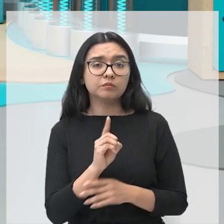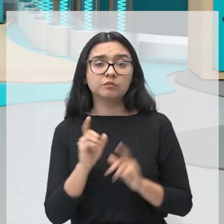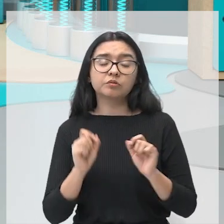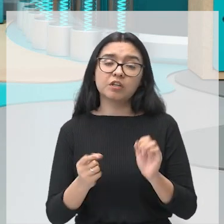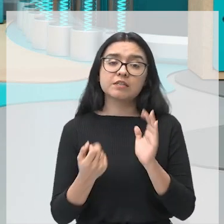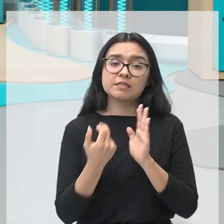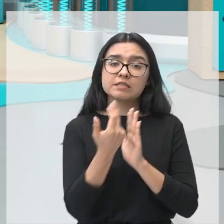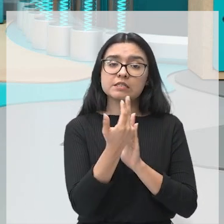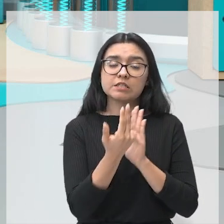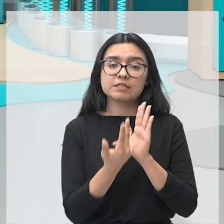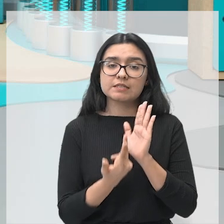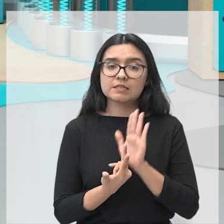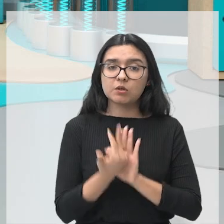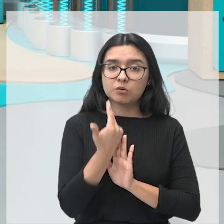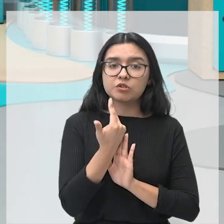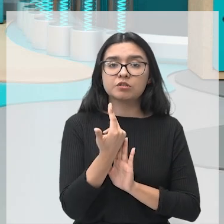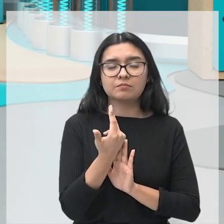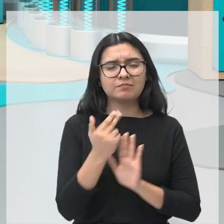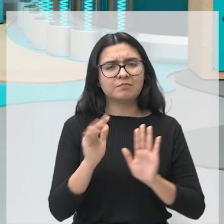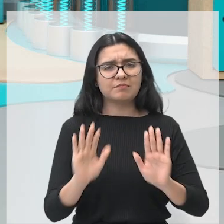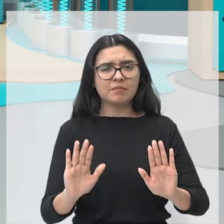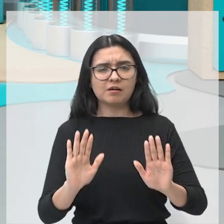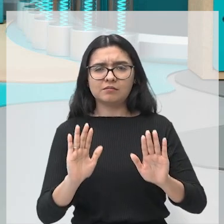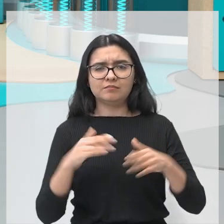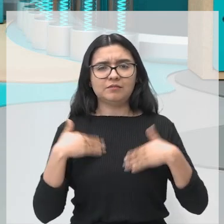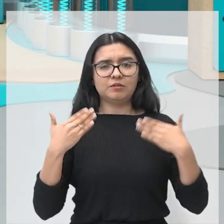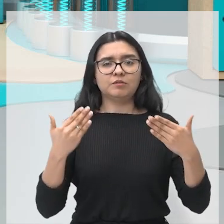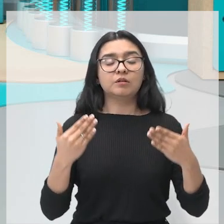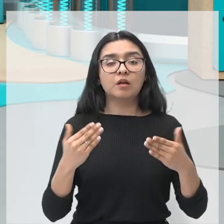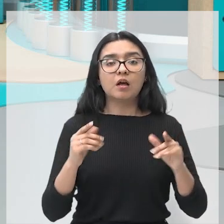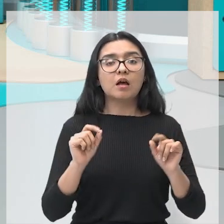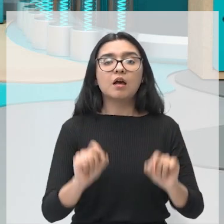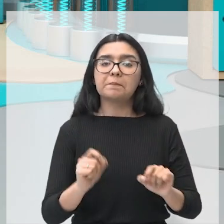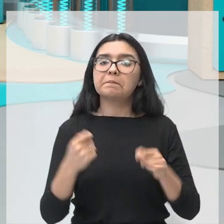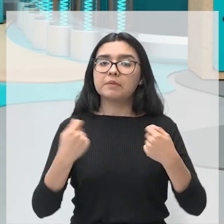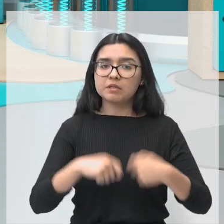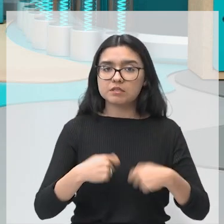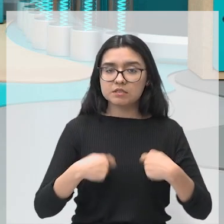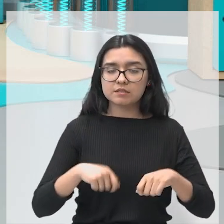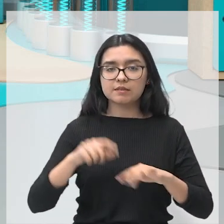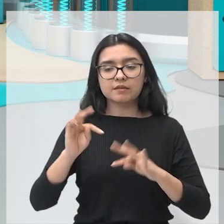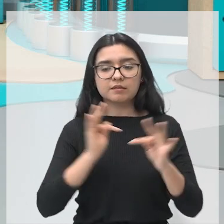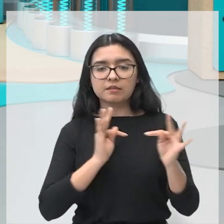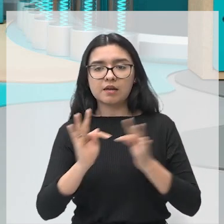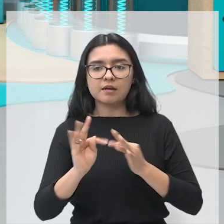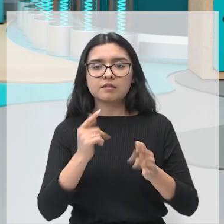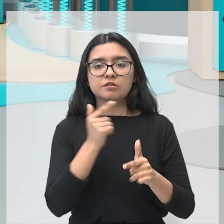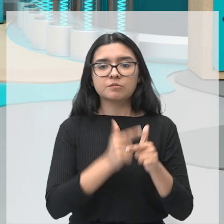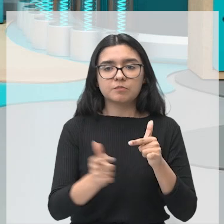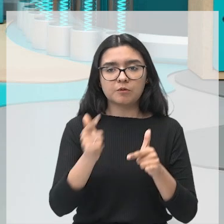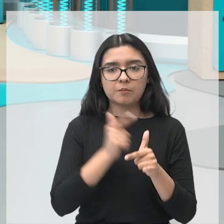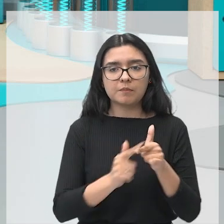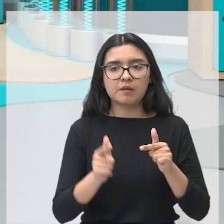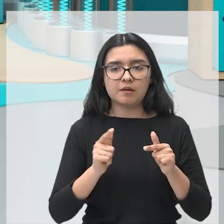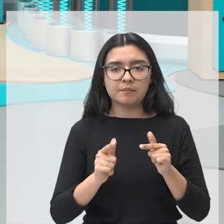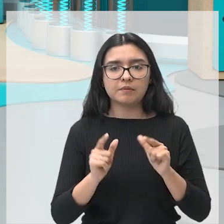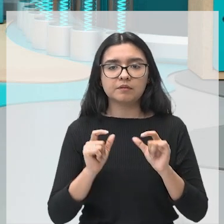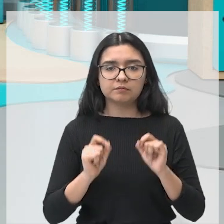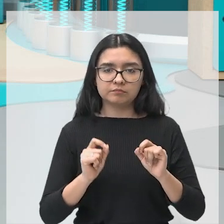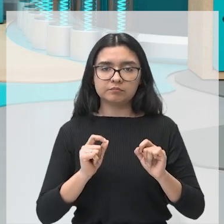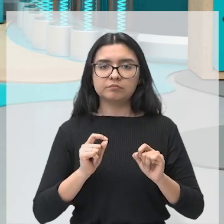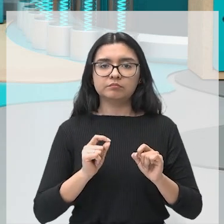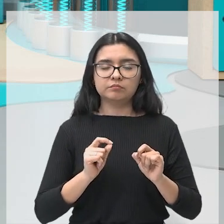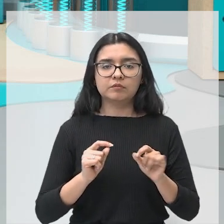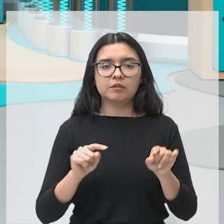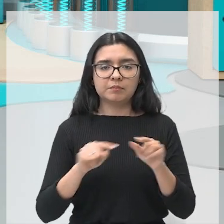intervenção cirúrgica, mas não se assustem, o mais importante é tratar esses desvios, é tratar